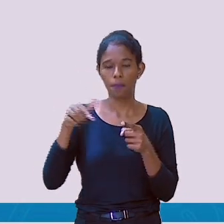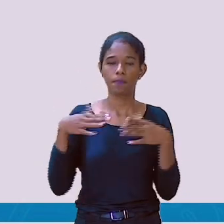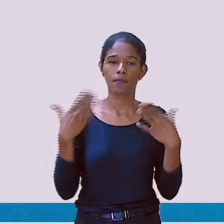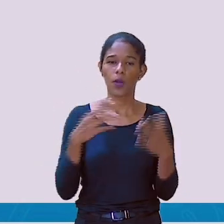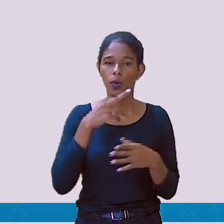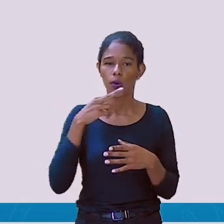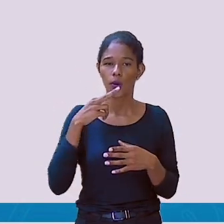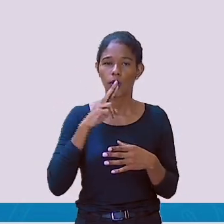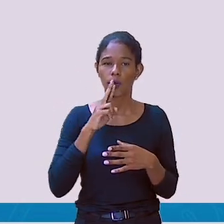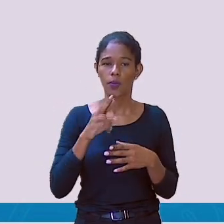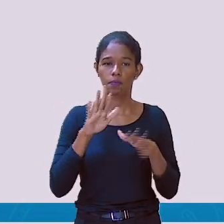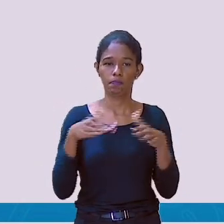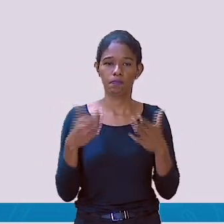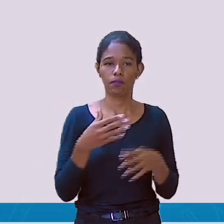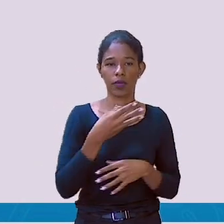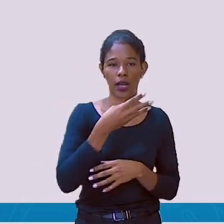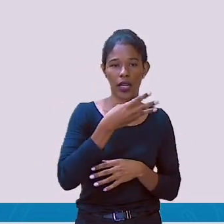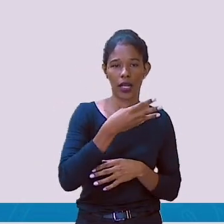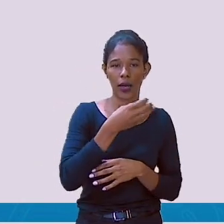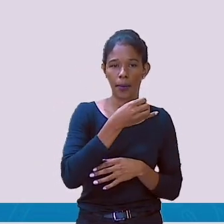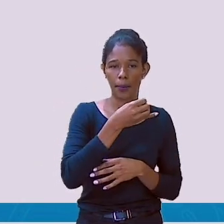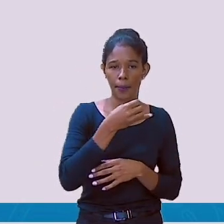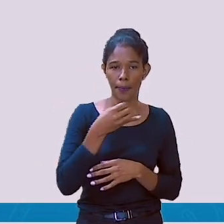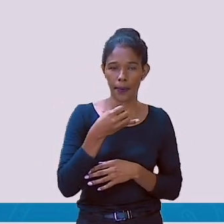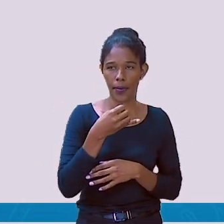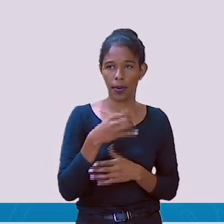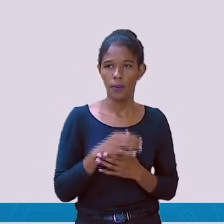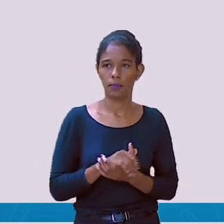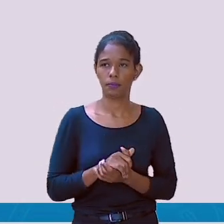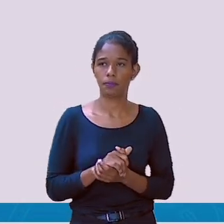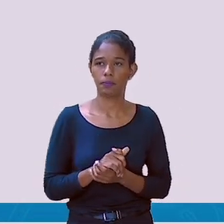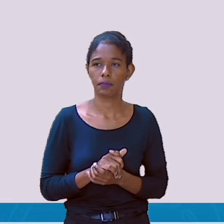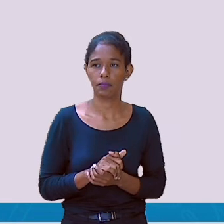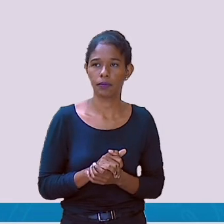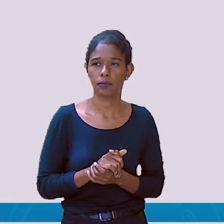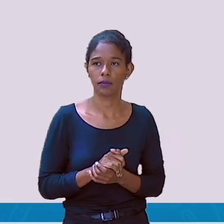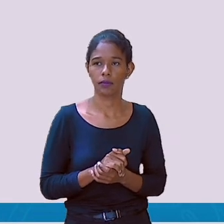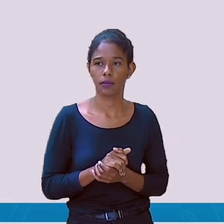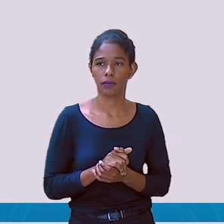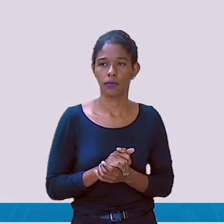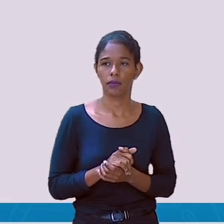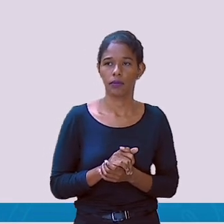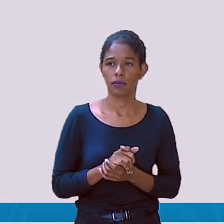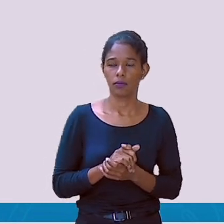32x. Espera aí que eu vou desenhar direito esse x aqui.